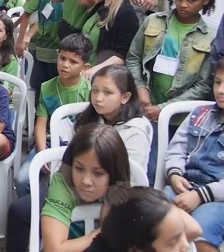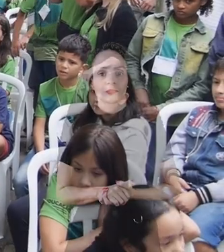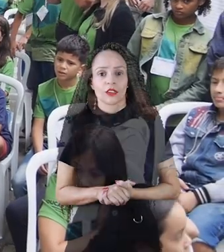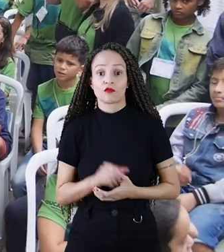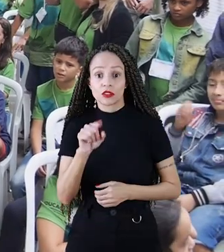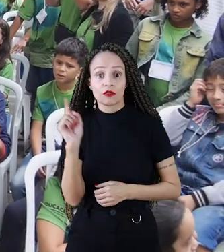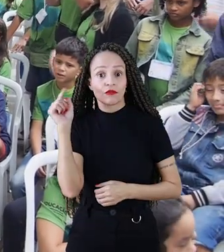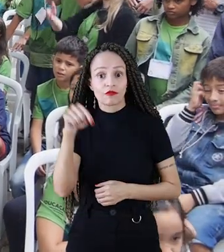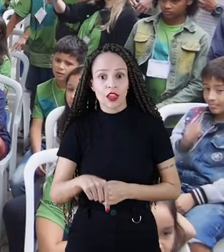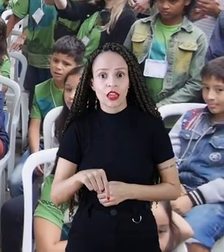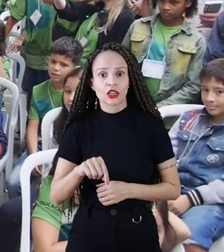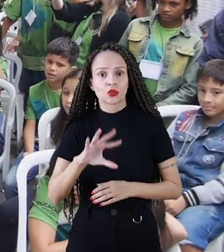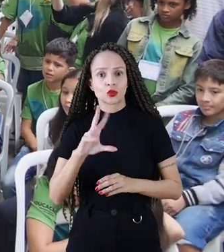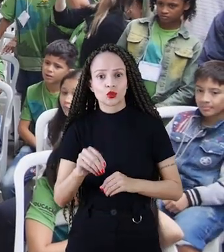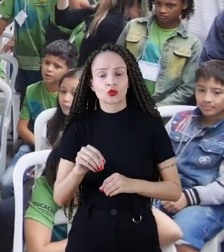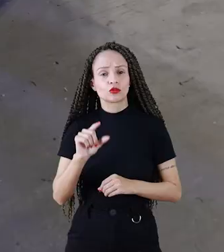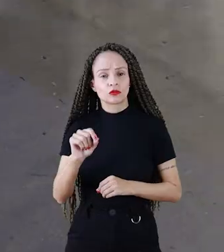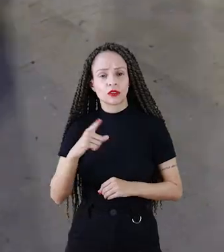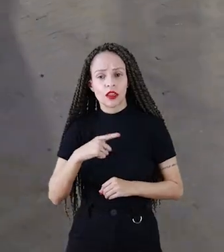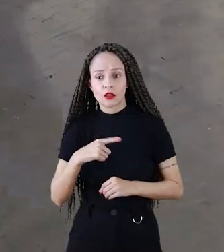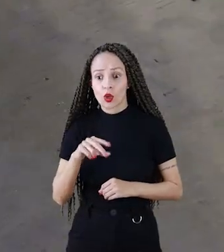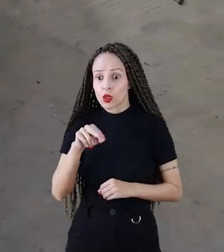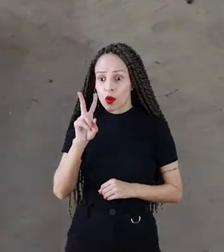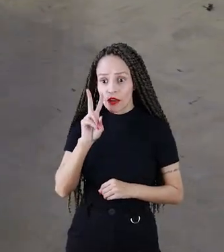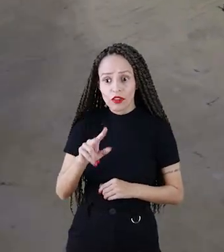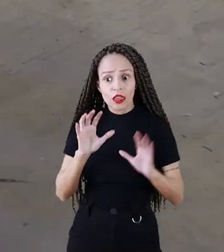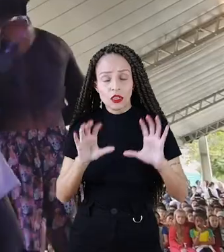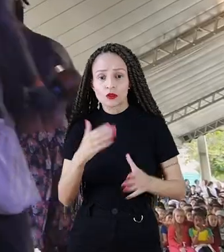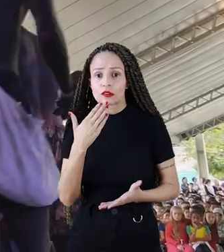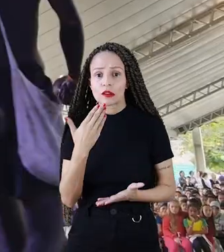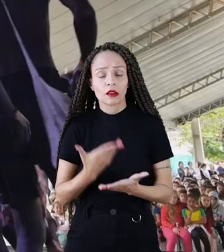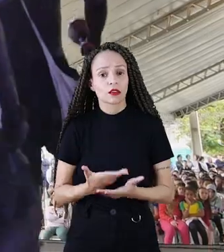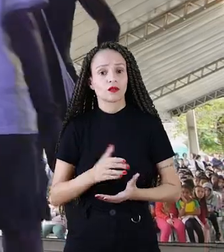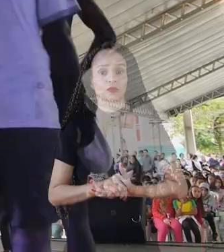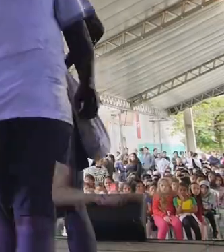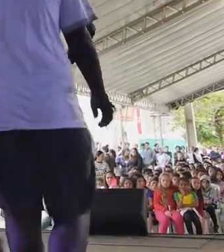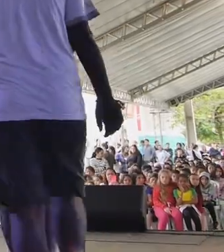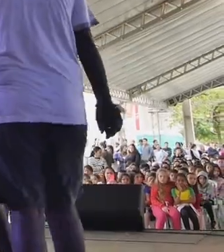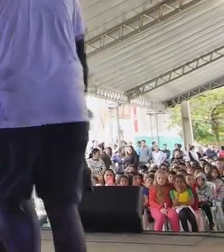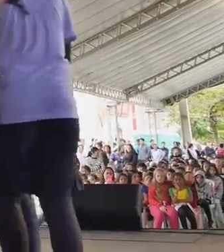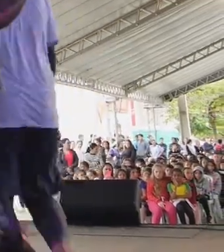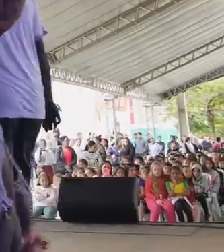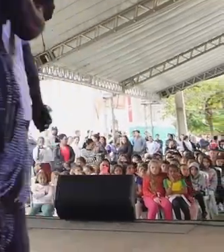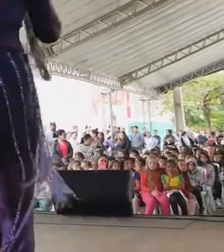cang você vem aqui e todo mundo te para e fala assim Nossa que incrível nunca vi isso Angela aini